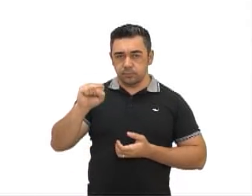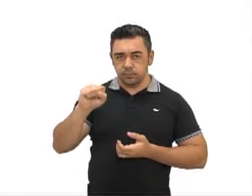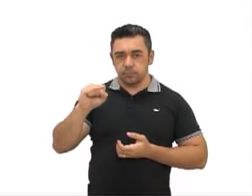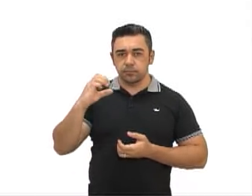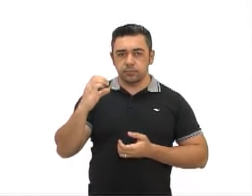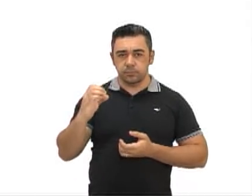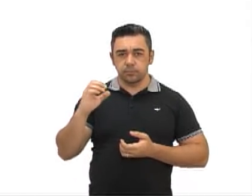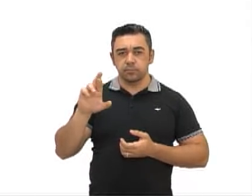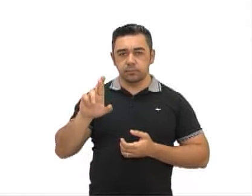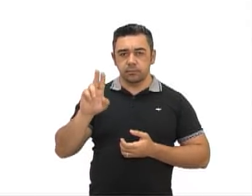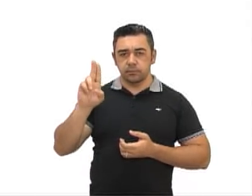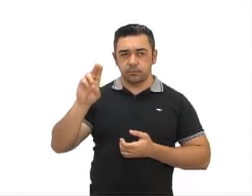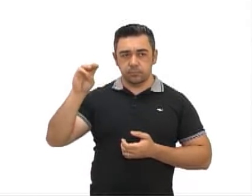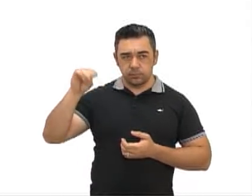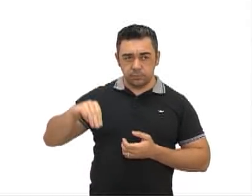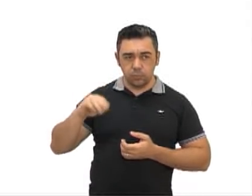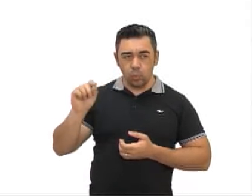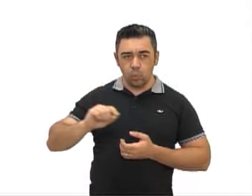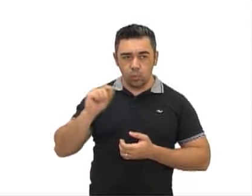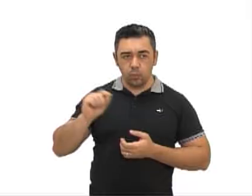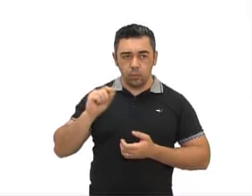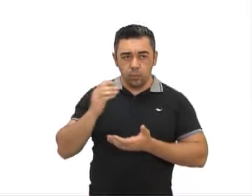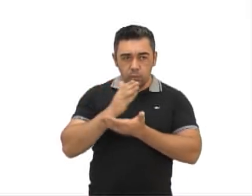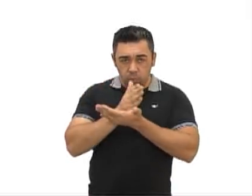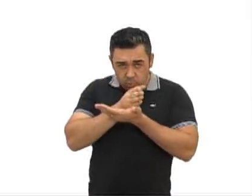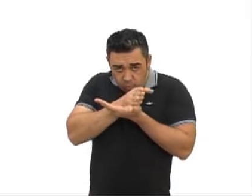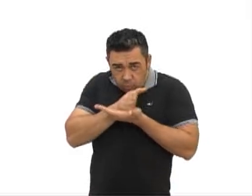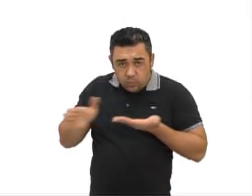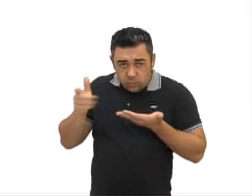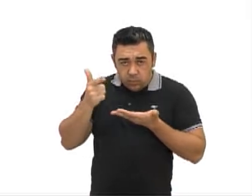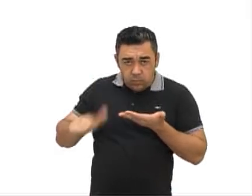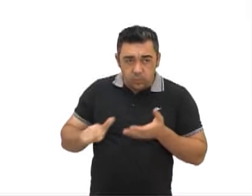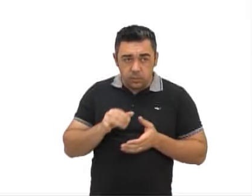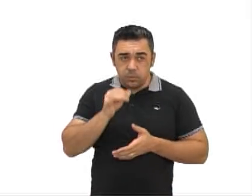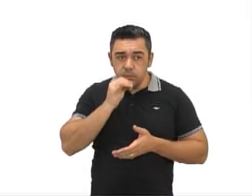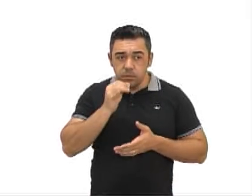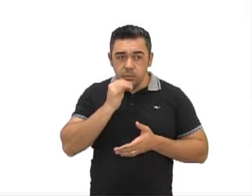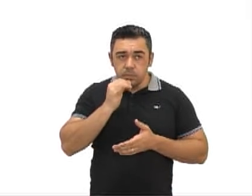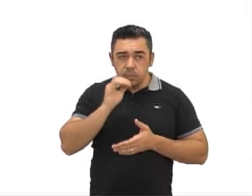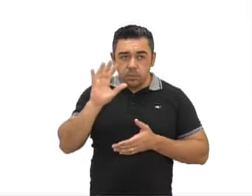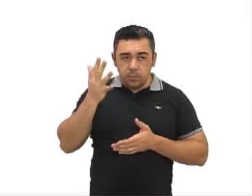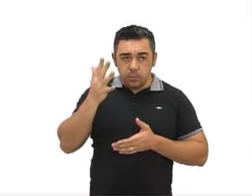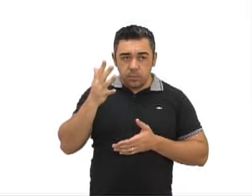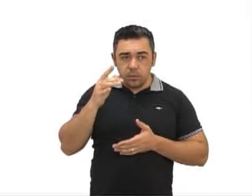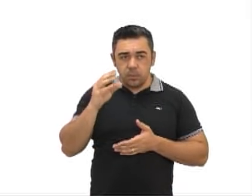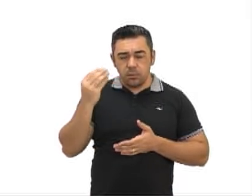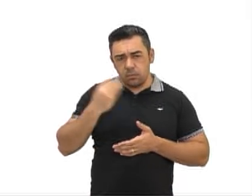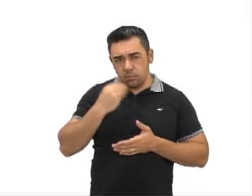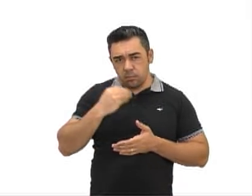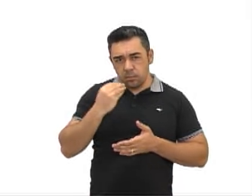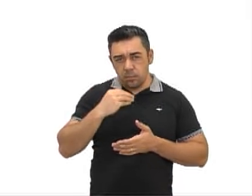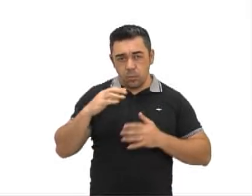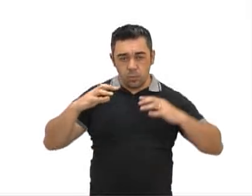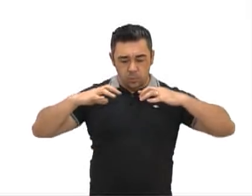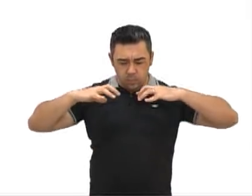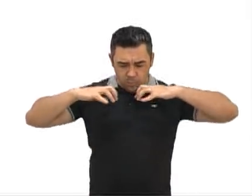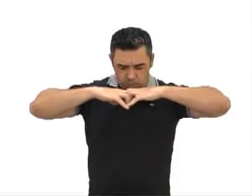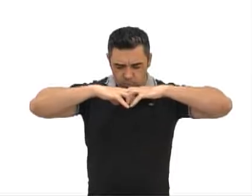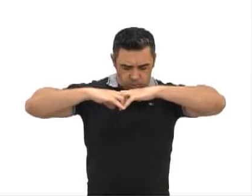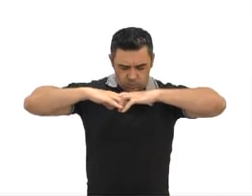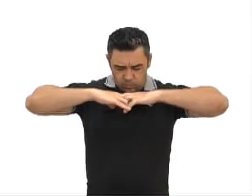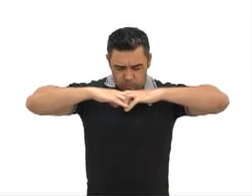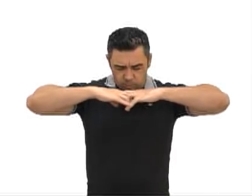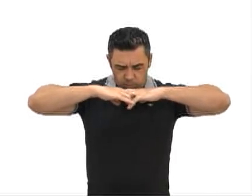scrum. O scrum é uma forma de reinício de jogo. Sempre quando há uma infração leve, a disputa pela bola é